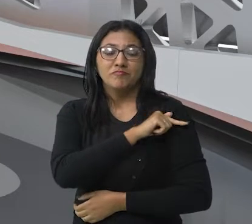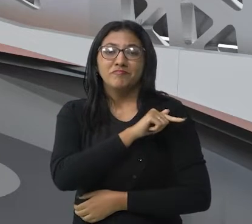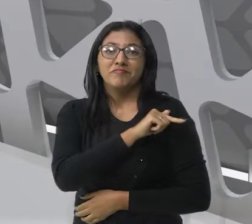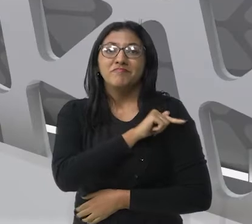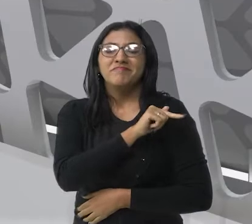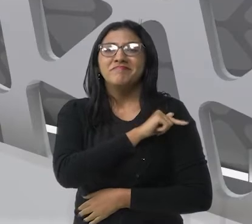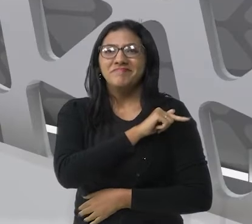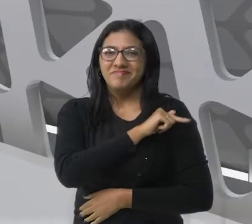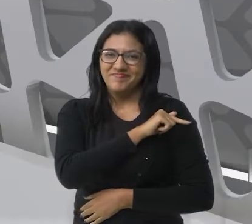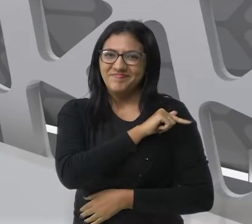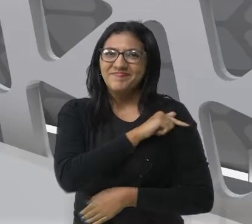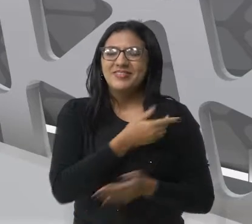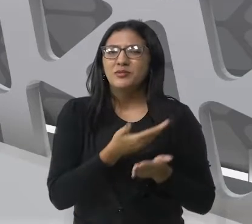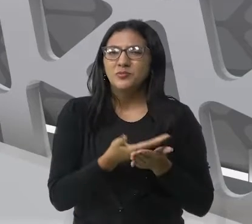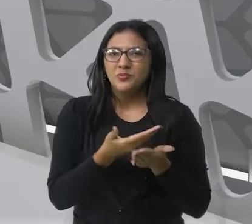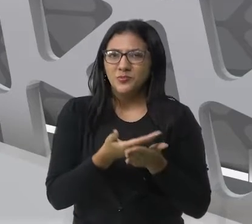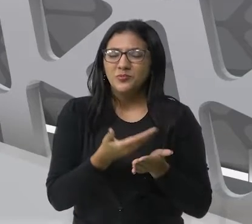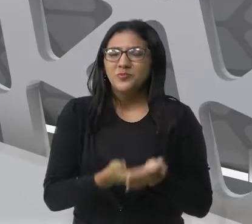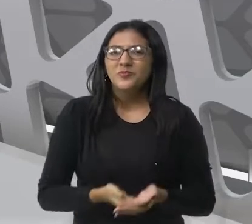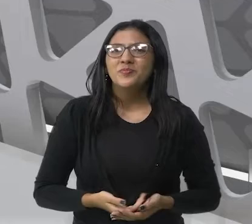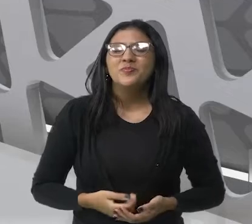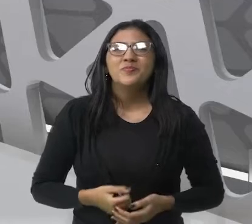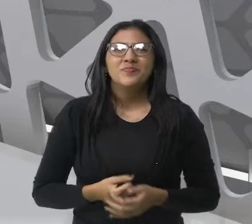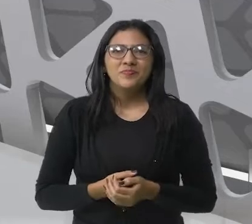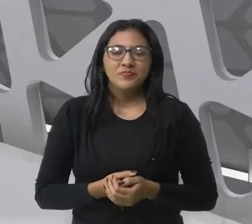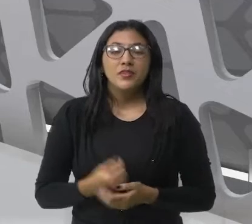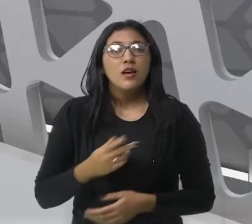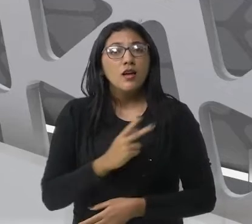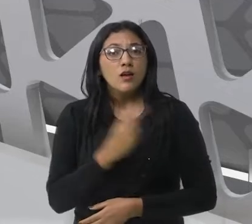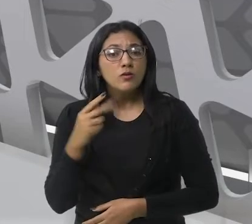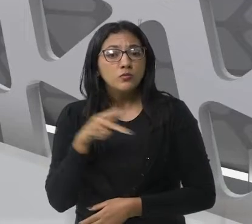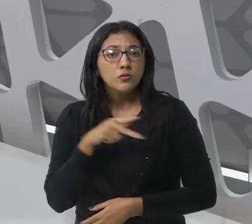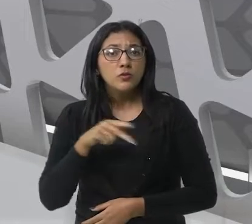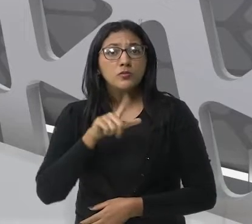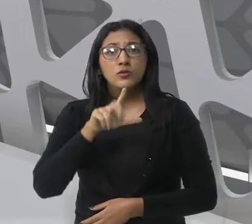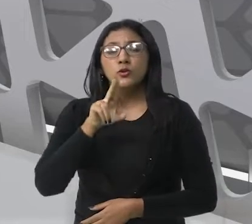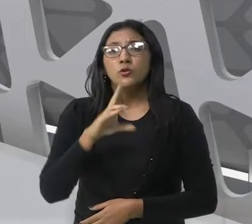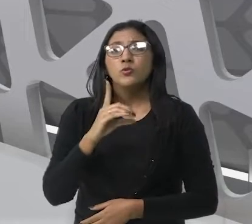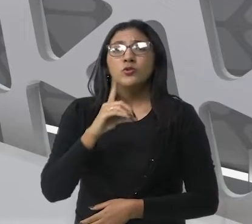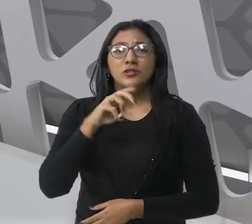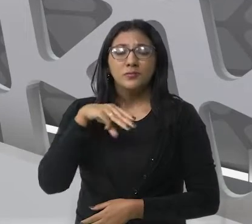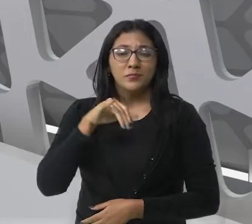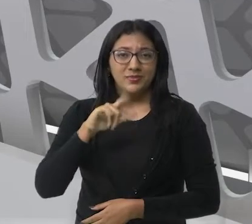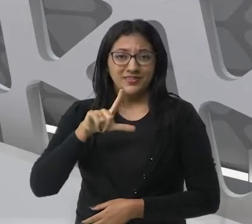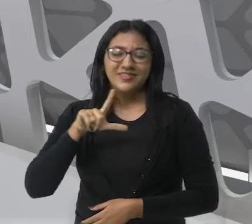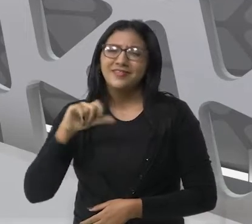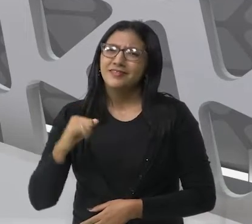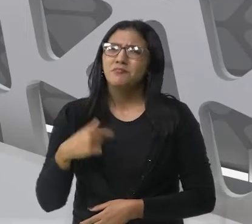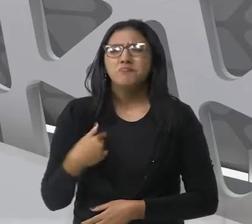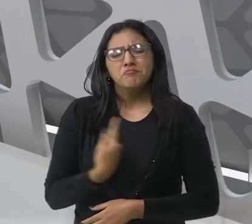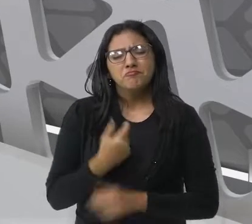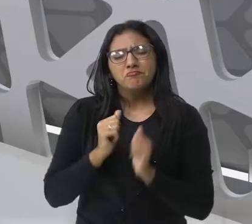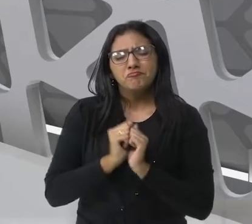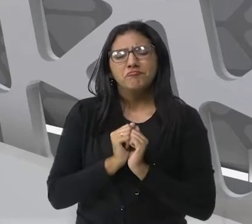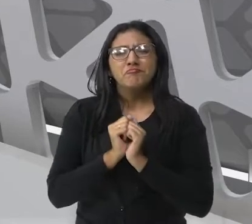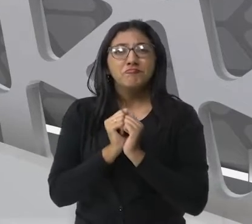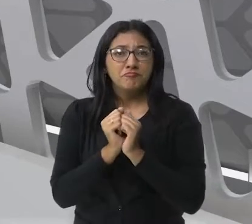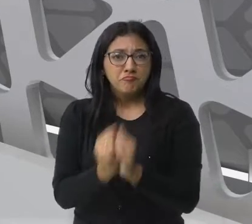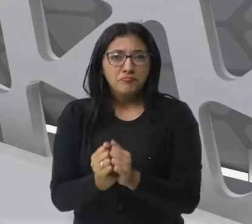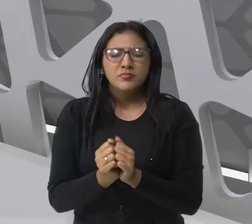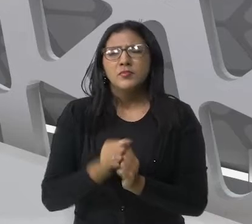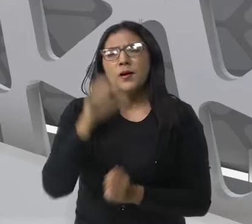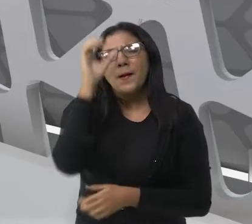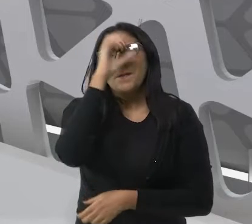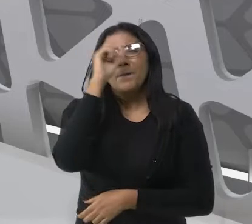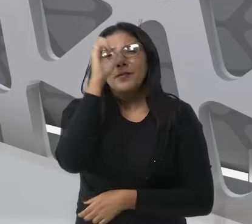Fundamental, 7º ano, tá certo, gente? Eu sou a professora Ludmila Soares e estarei com vocês para verificarmos o